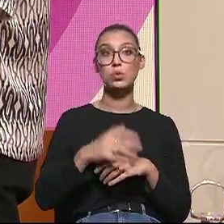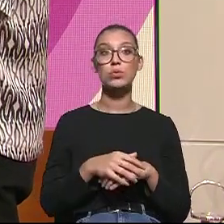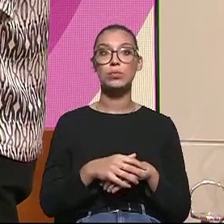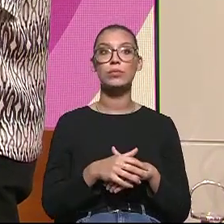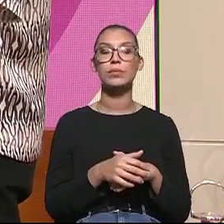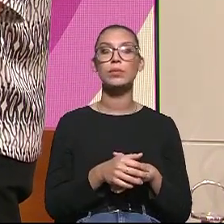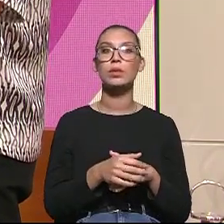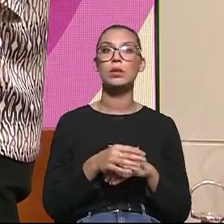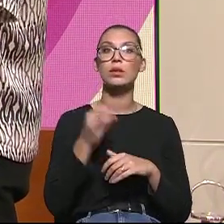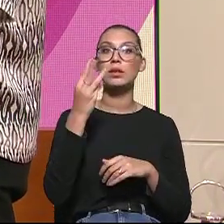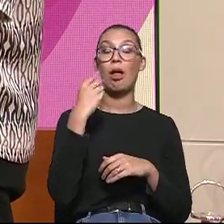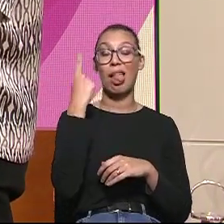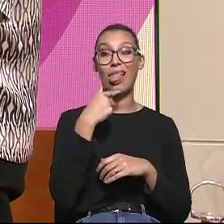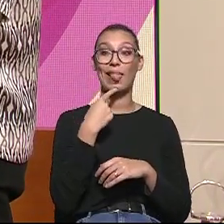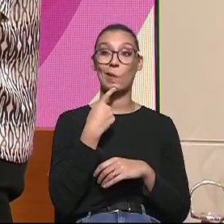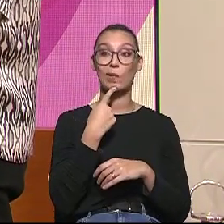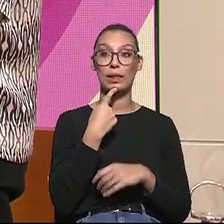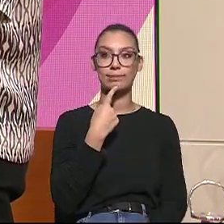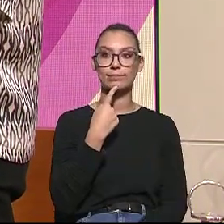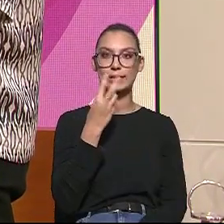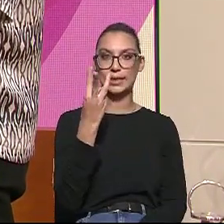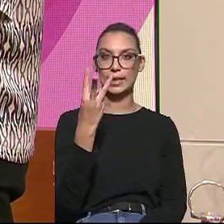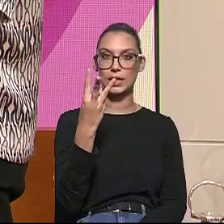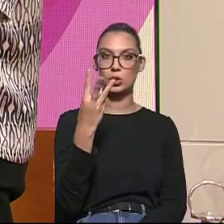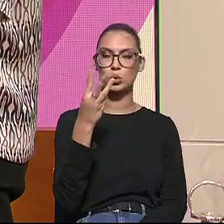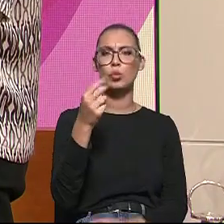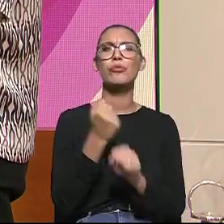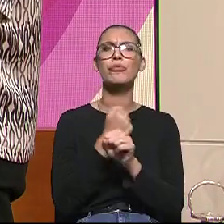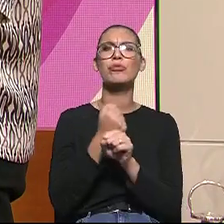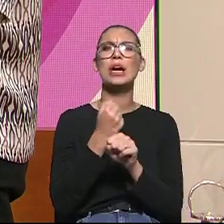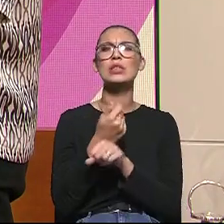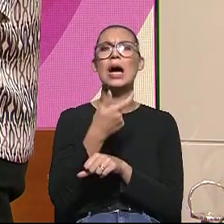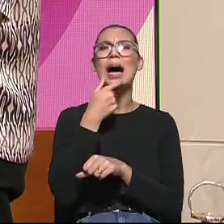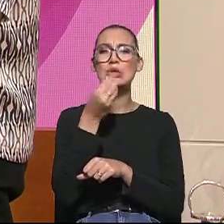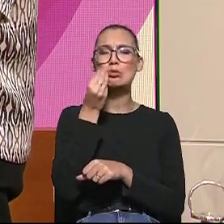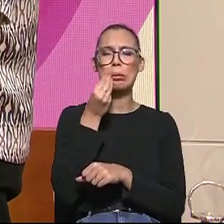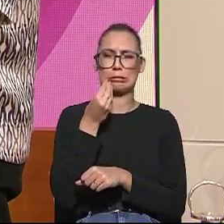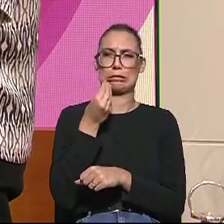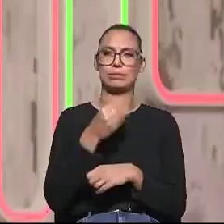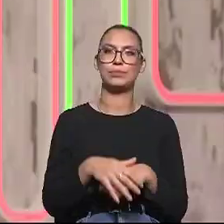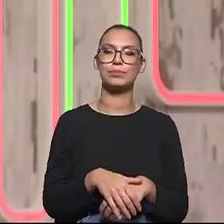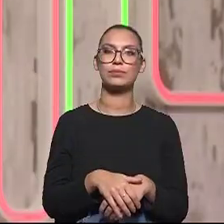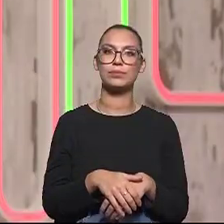Agora, 3 caretas, tens que imitar as caretas, que fazes quando comes algo azedo.